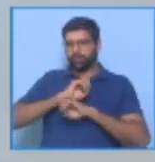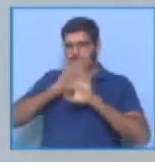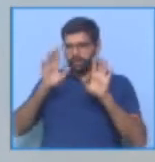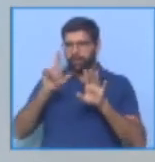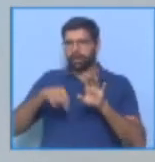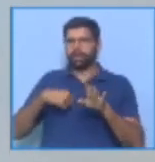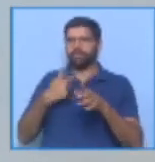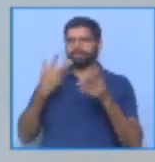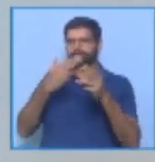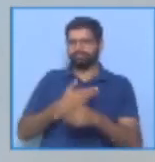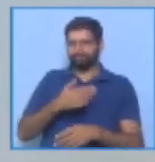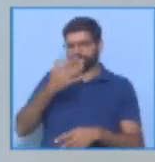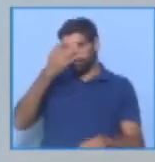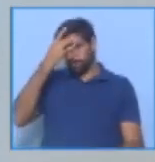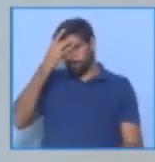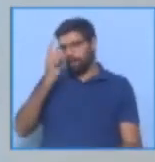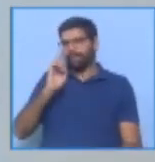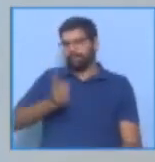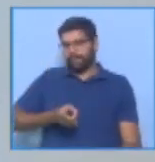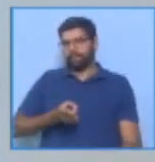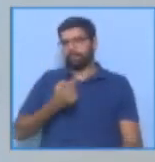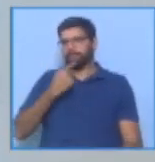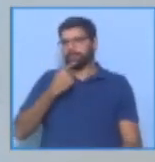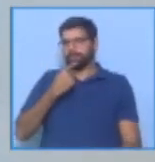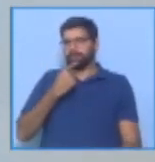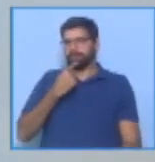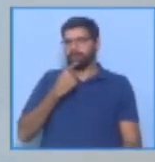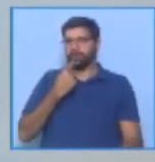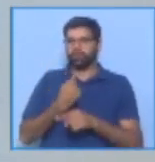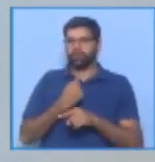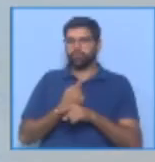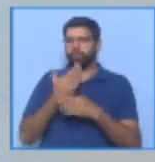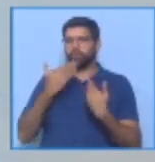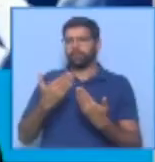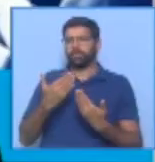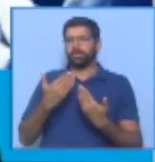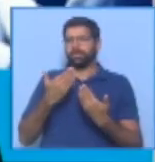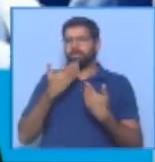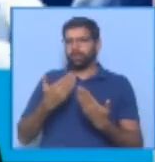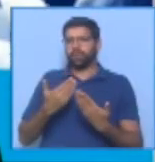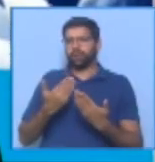aprofundamento, espírito crítico, não é? Para que se perceba também o alcance das coisas. Obrigado por ter vindo até nós.